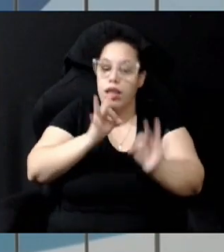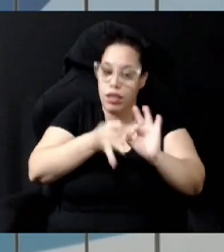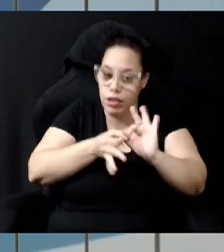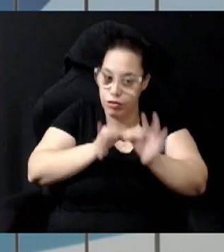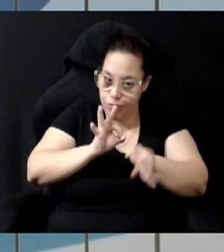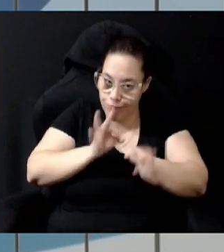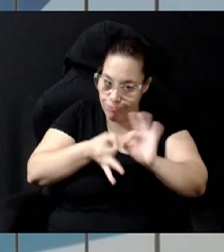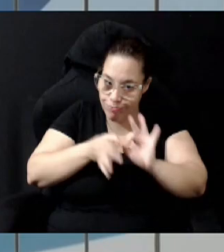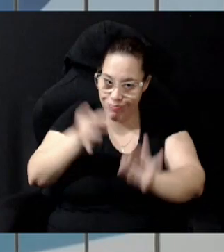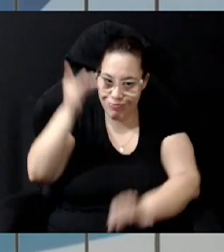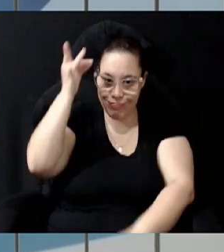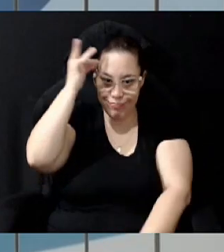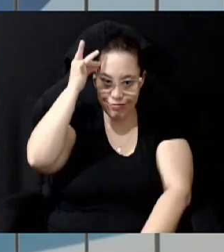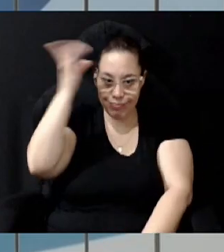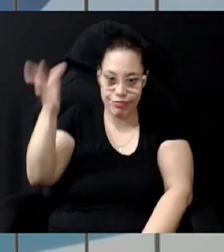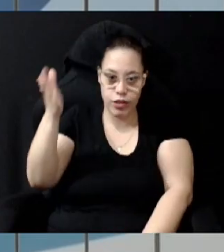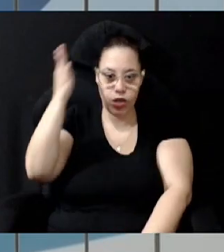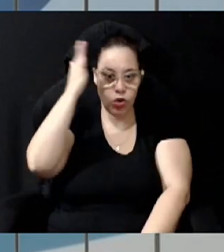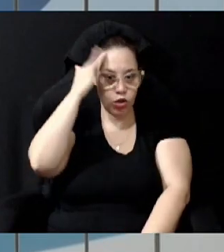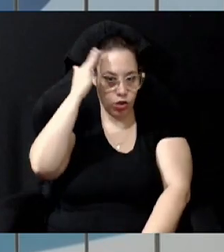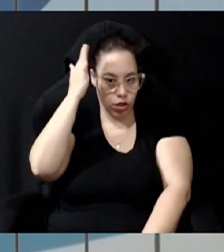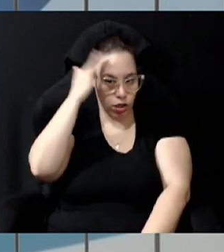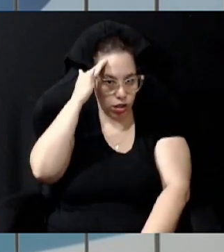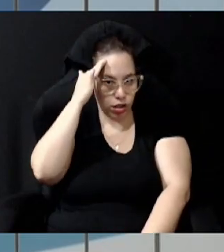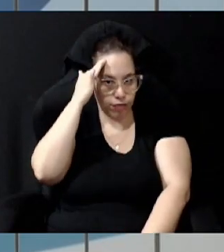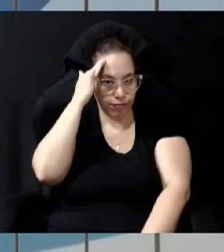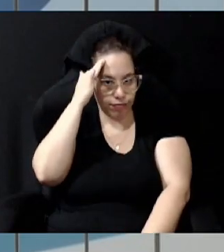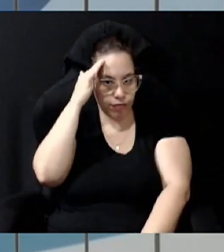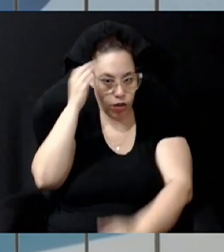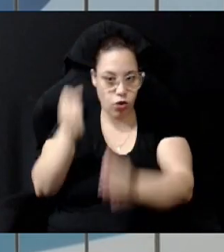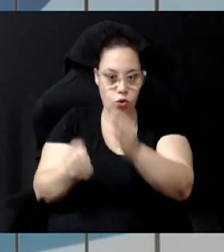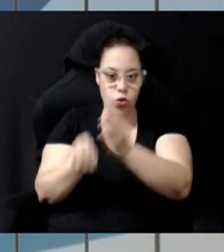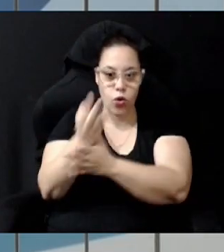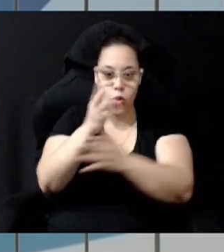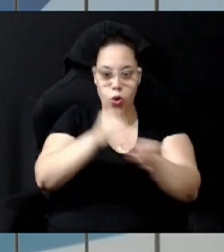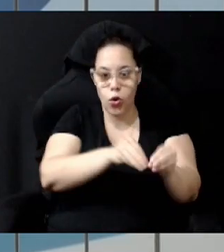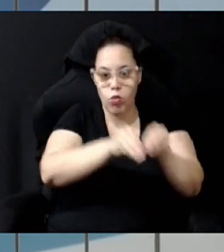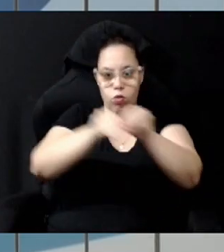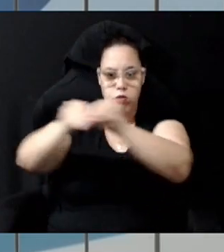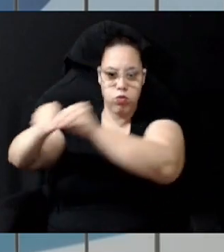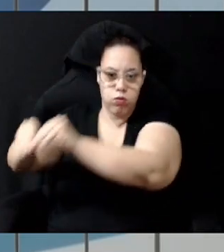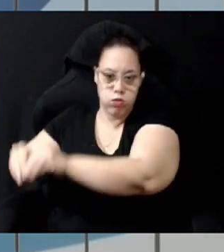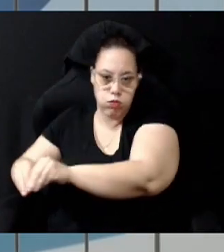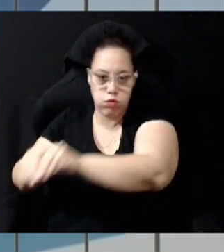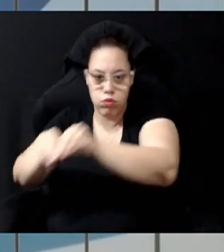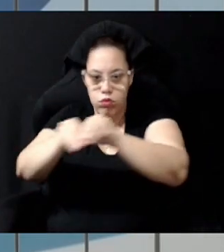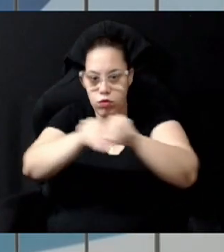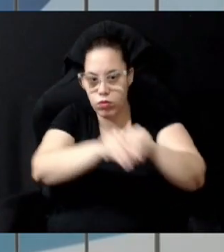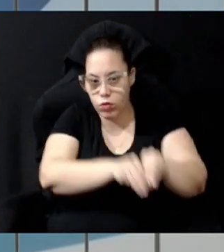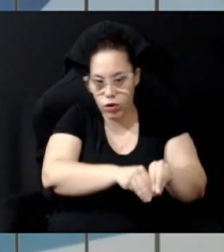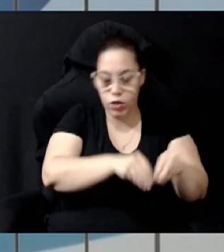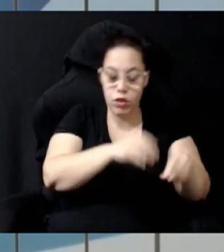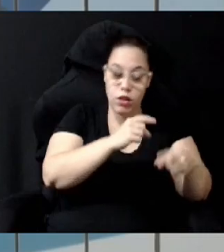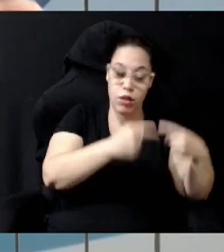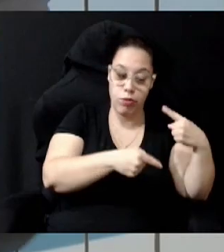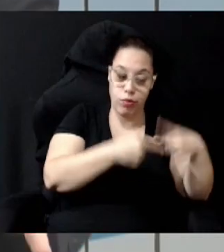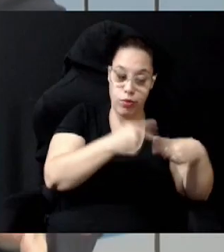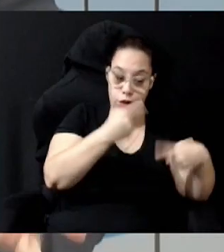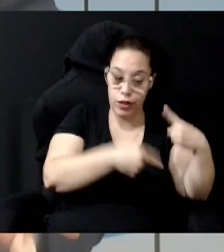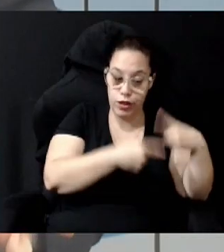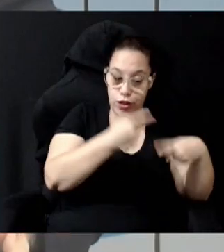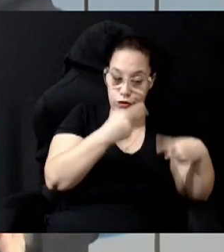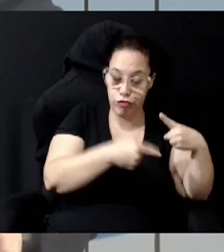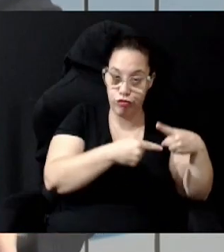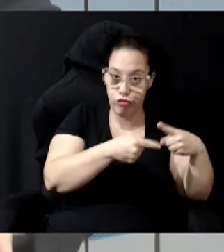fácil de entender. É quando você desloca da esfera da arena política o debate